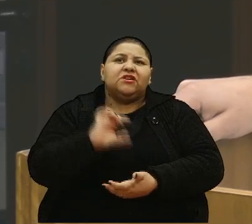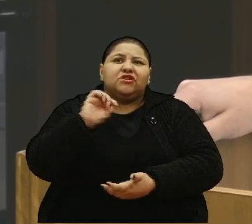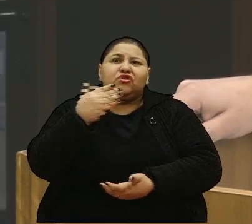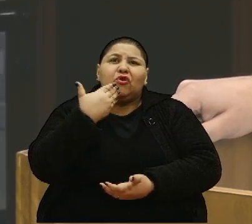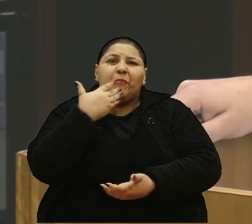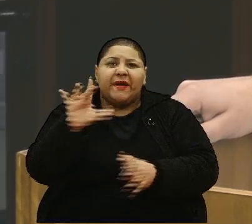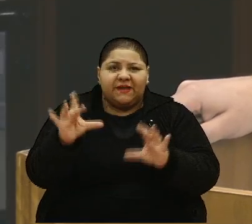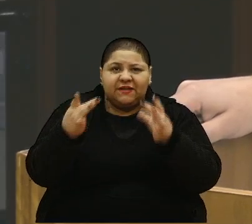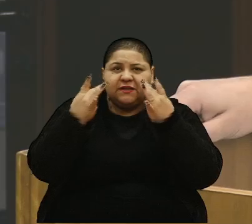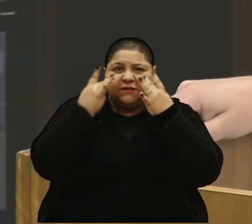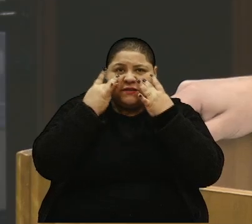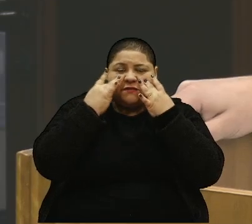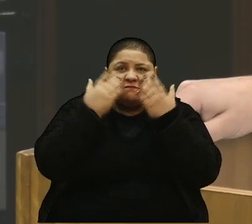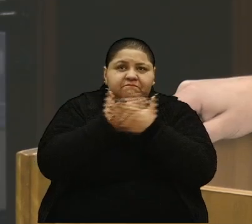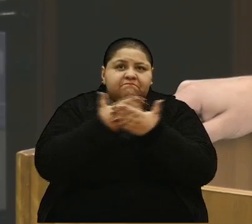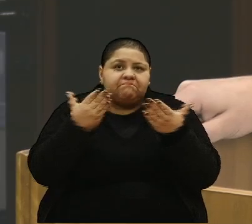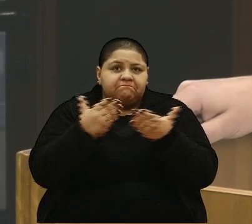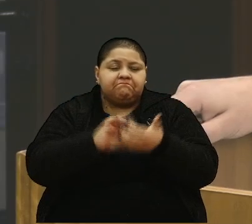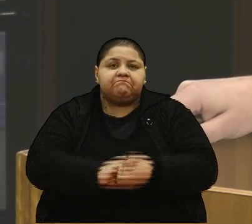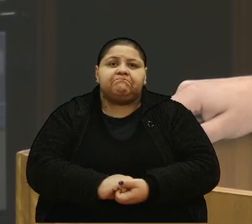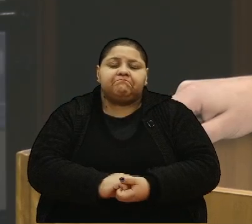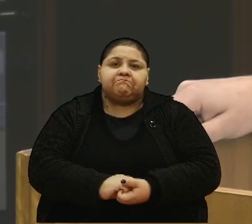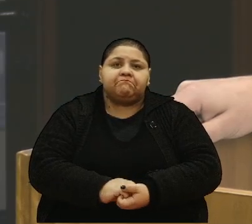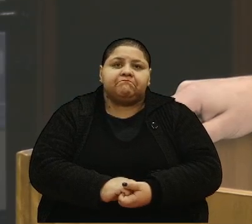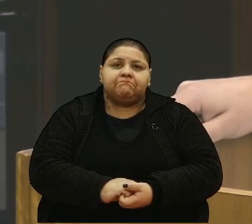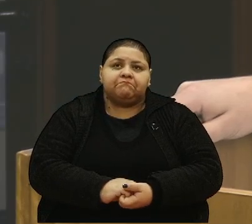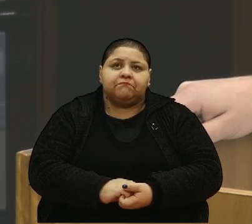a atenção dos colegas.